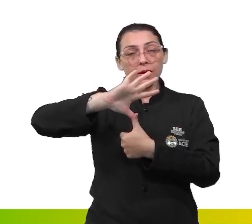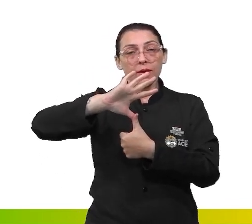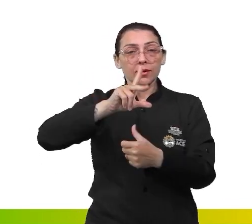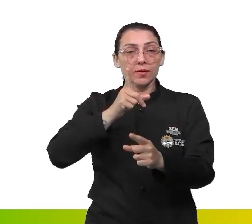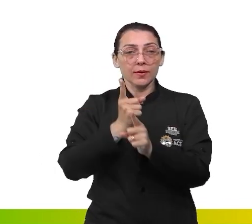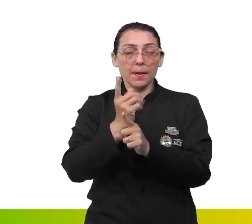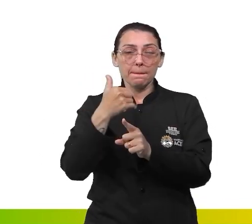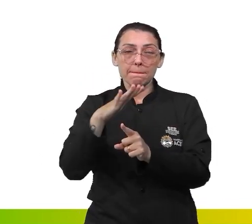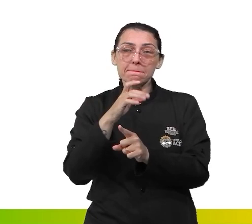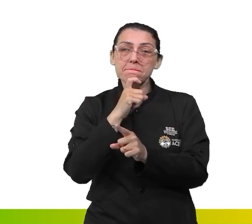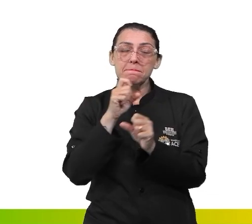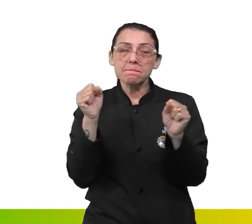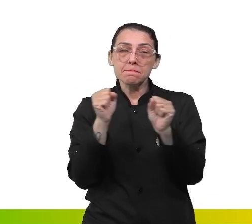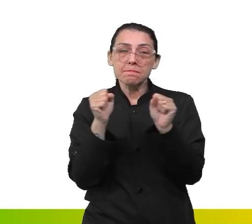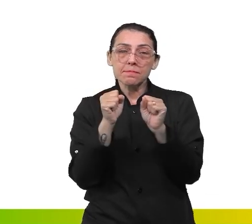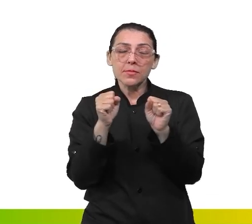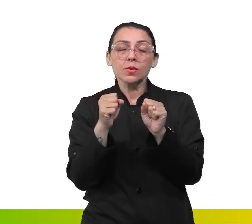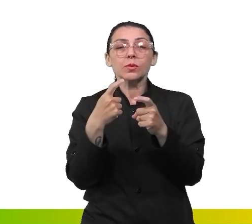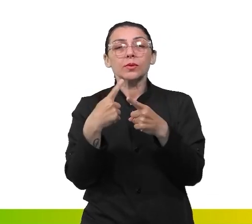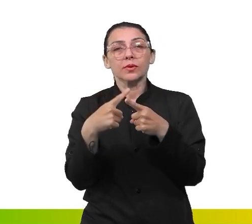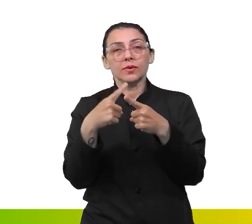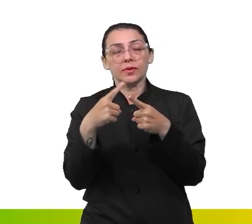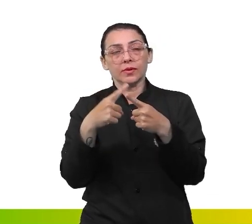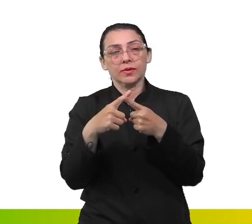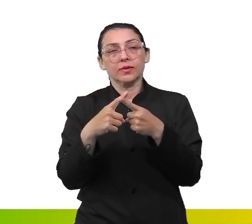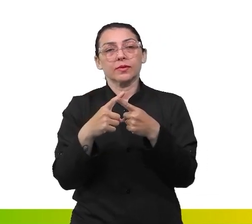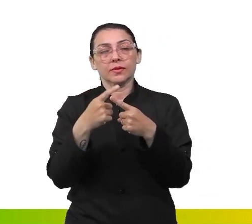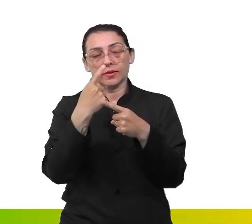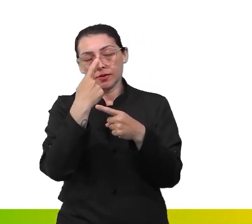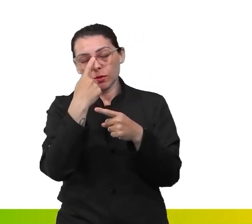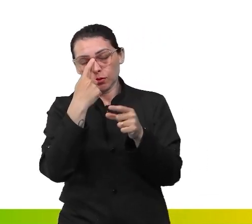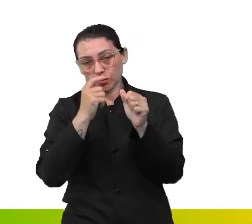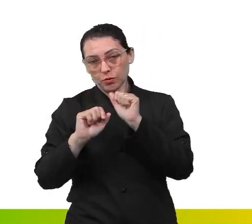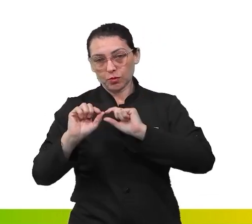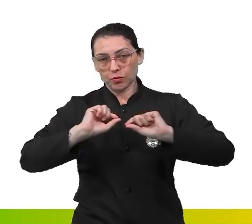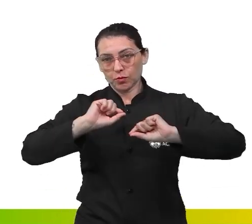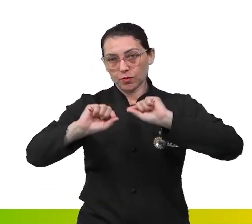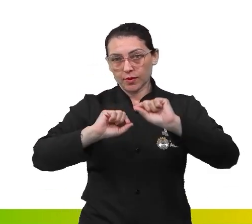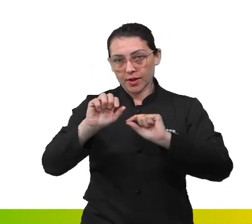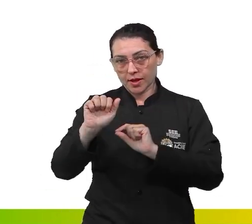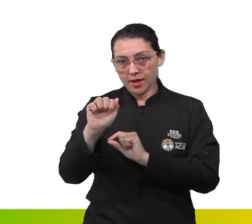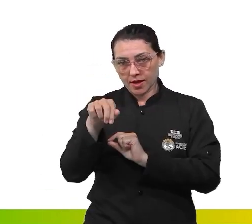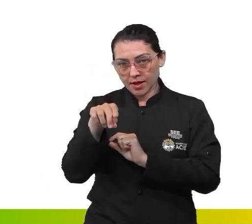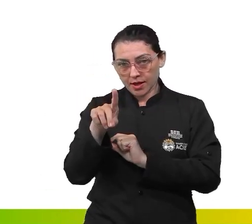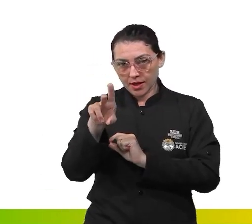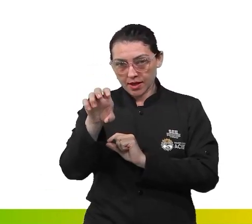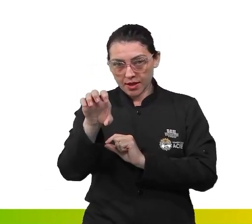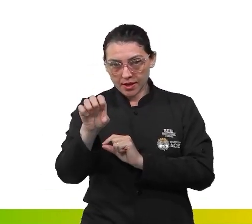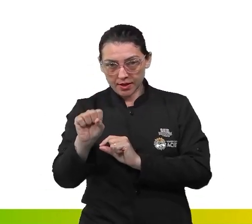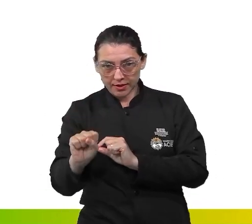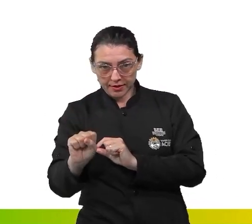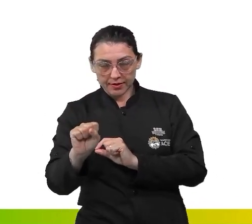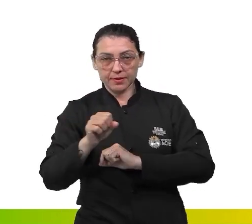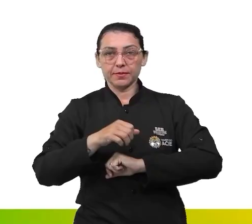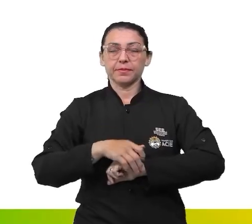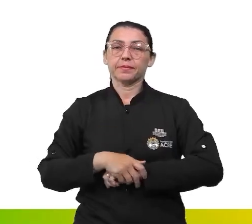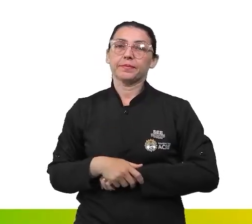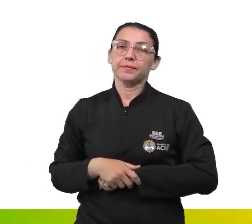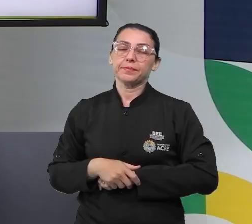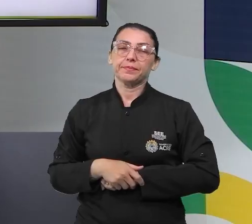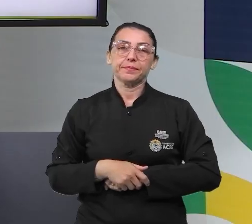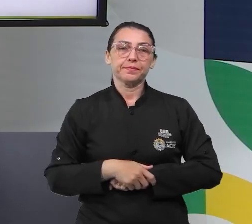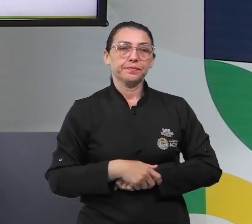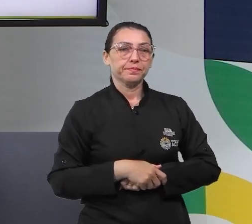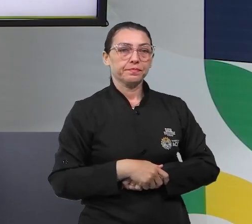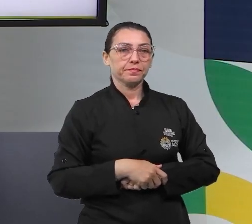lugares mais frios, justamente aí nas altas altitudes, como é o exemplo aí da Cordilheira dos